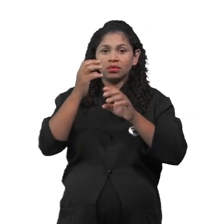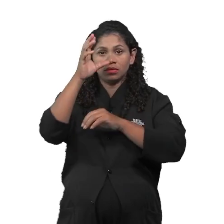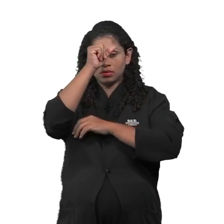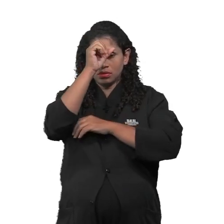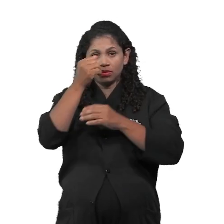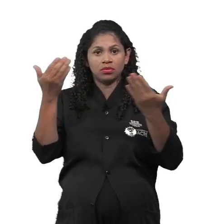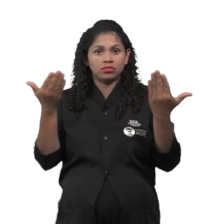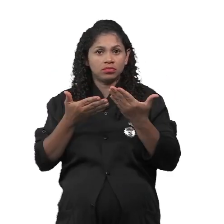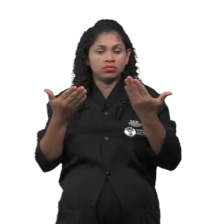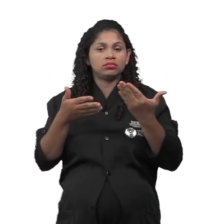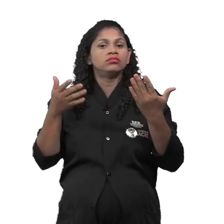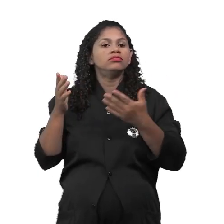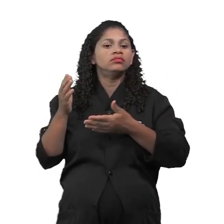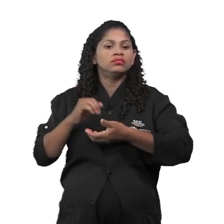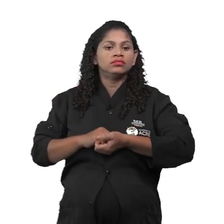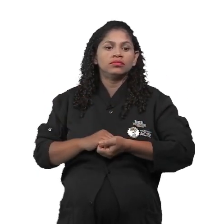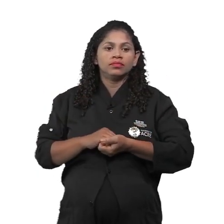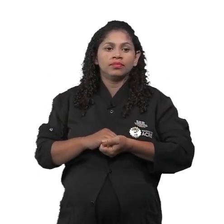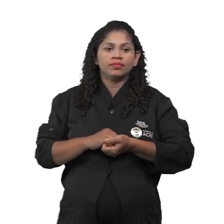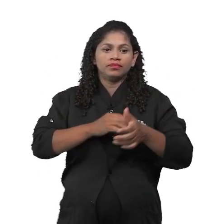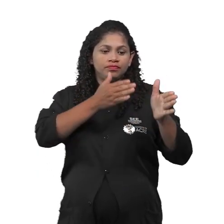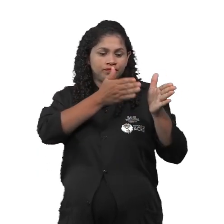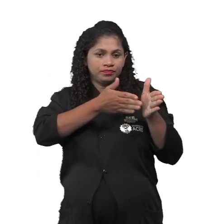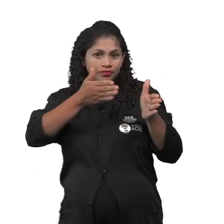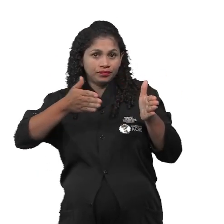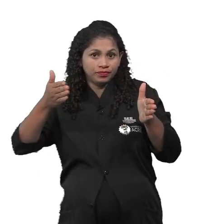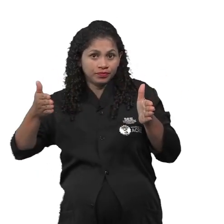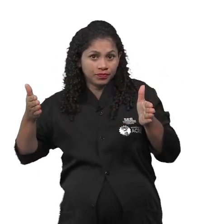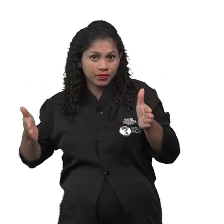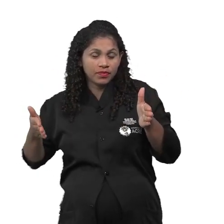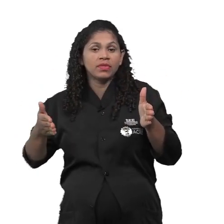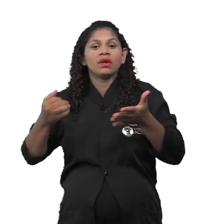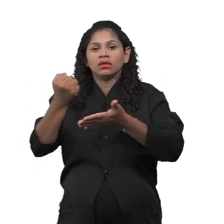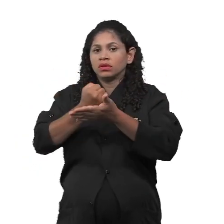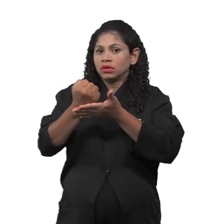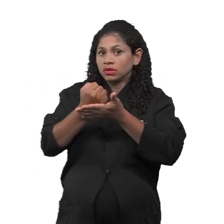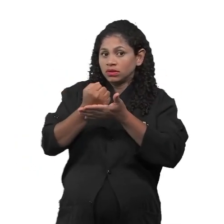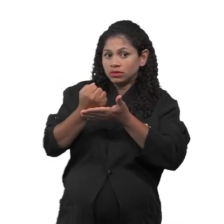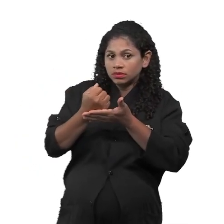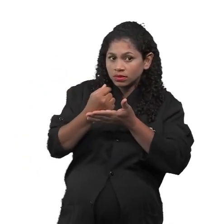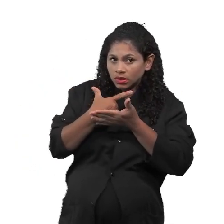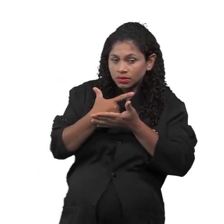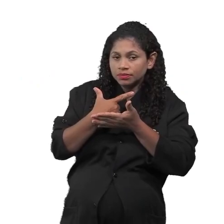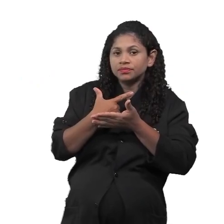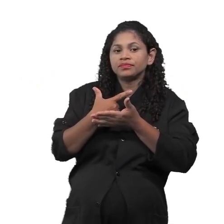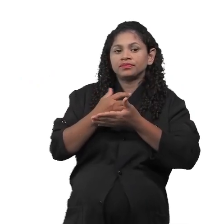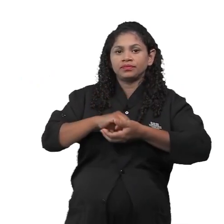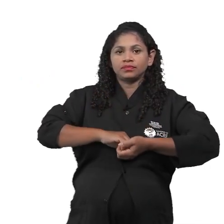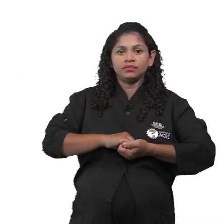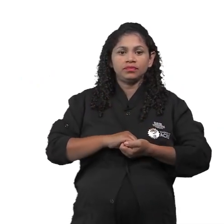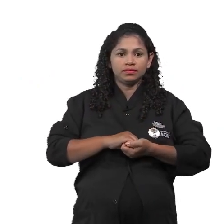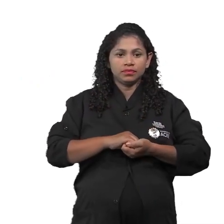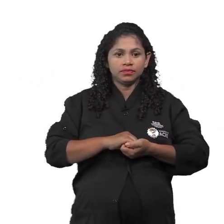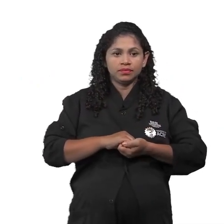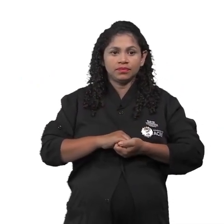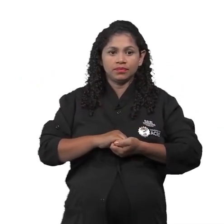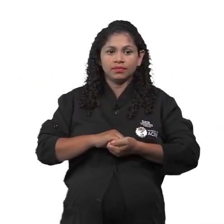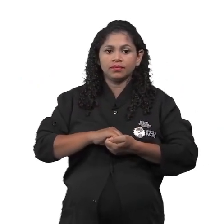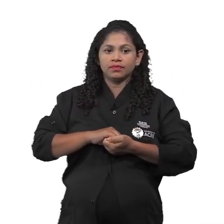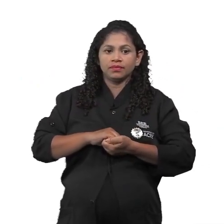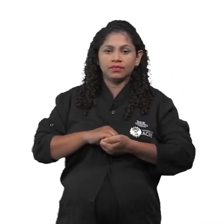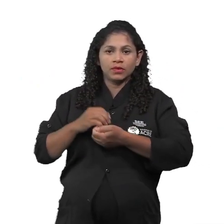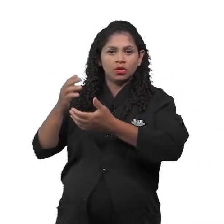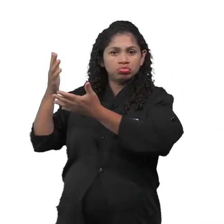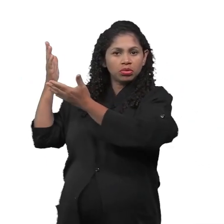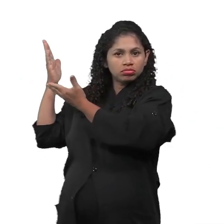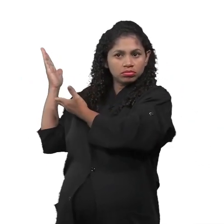hoje, né? Aqui é as etapas da farmacocinética. A absorção, a distribuição, o